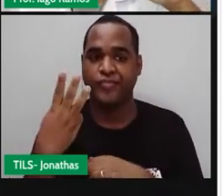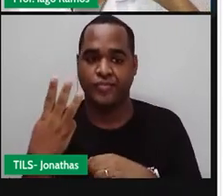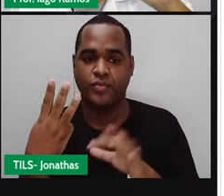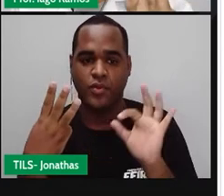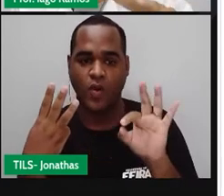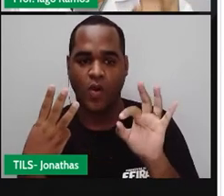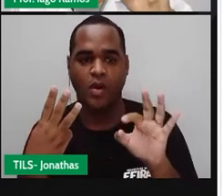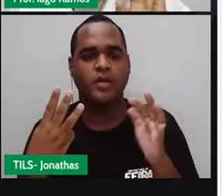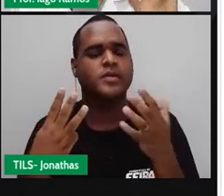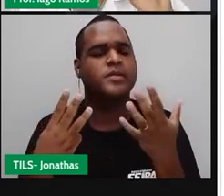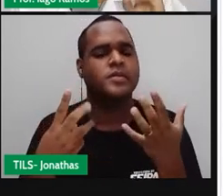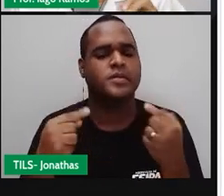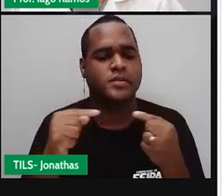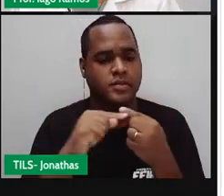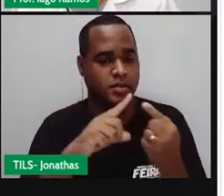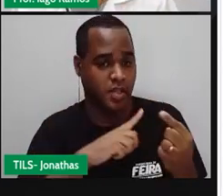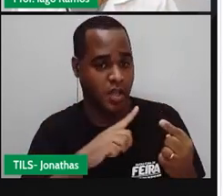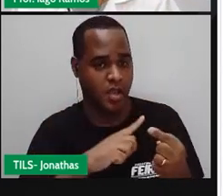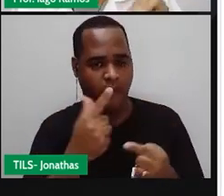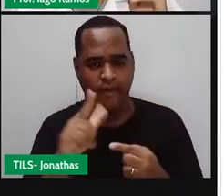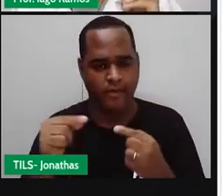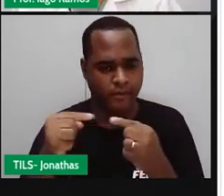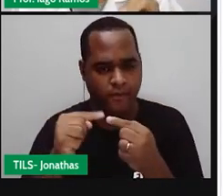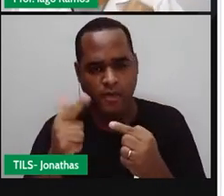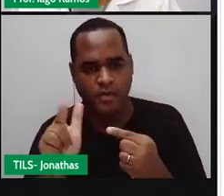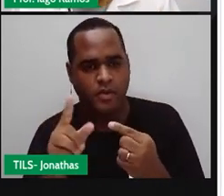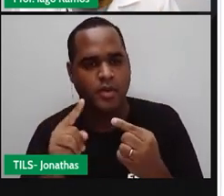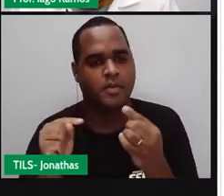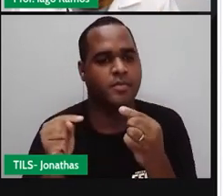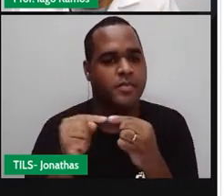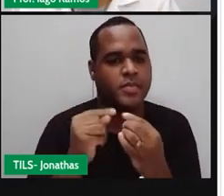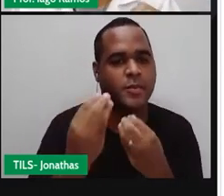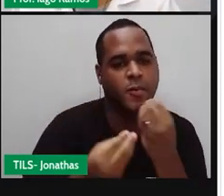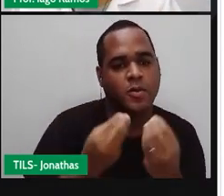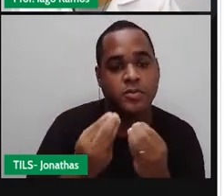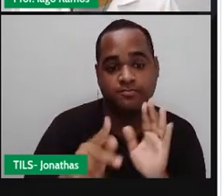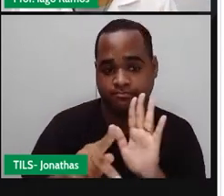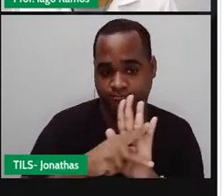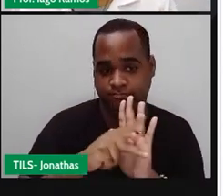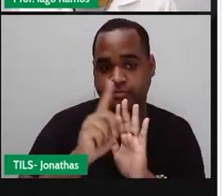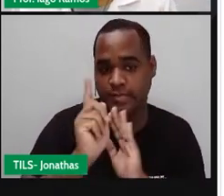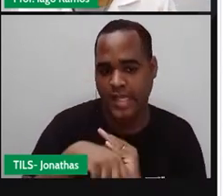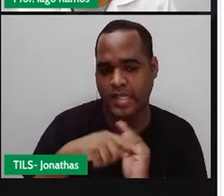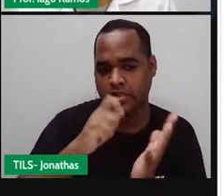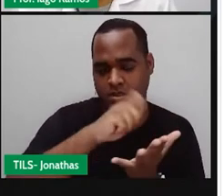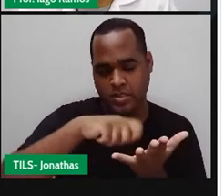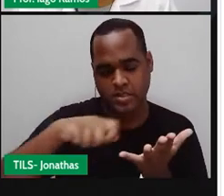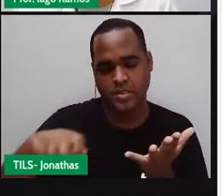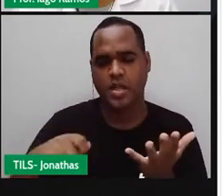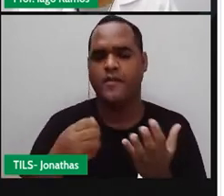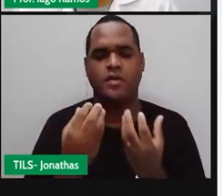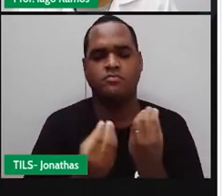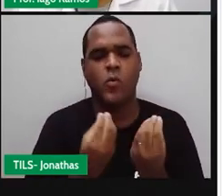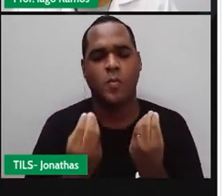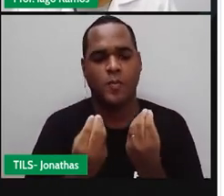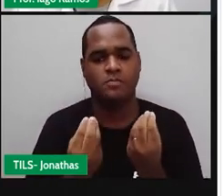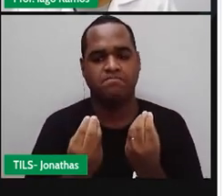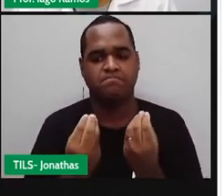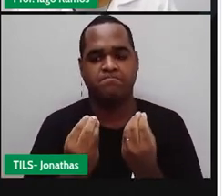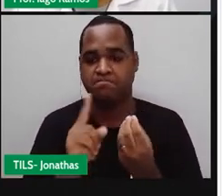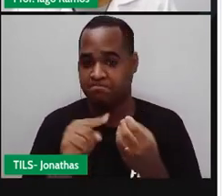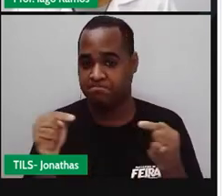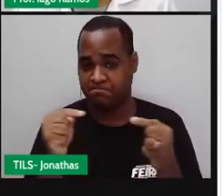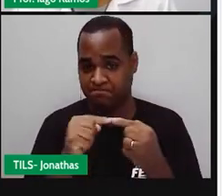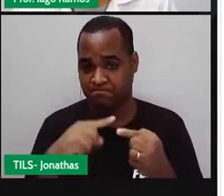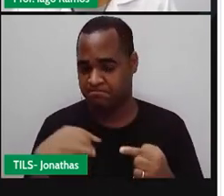três Existe uma forma bem própria da gente escrever isso tá que é da